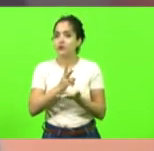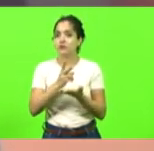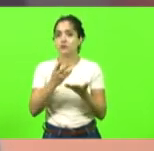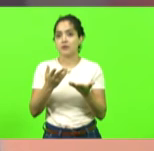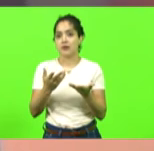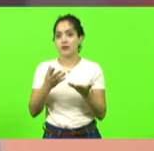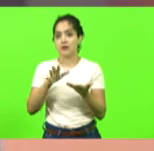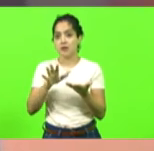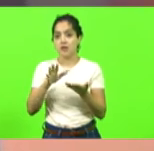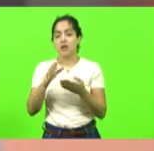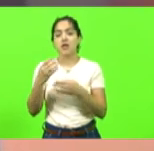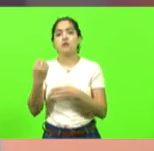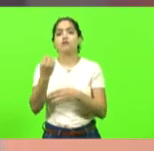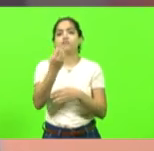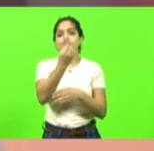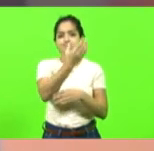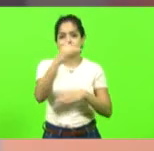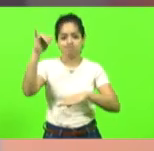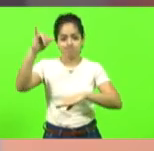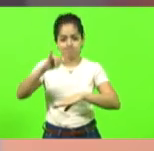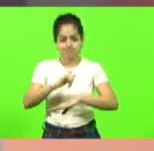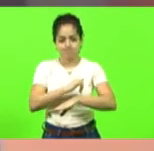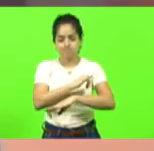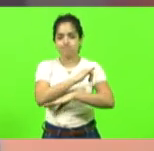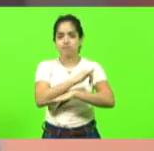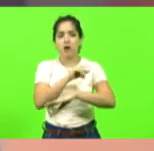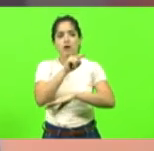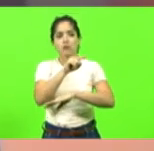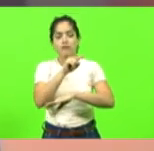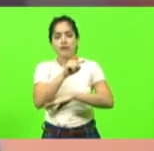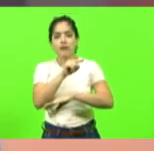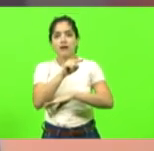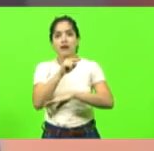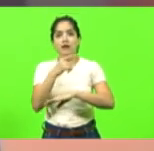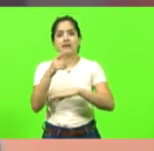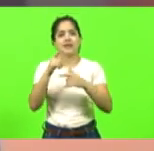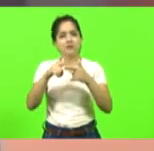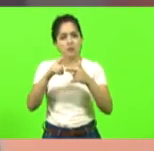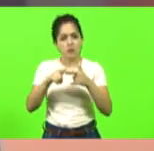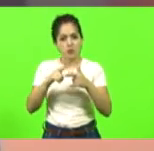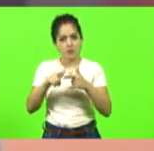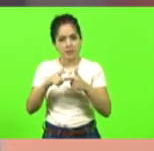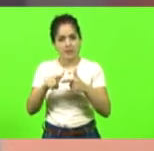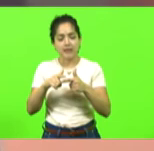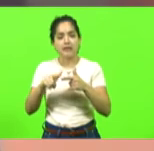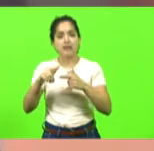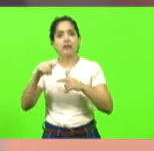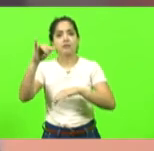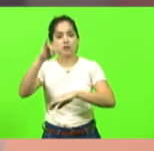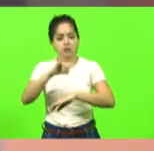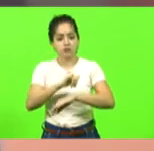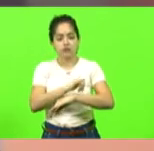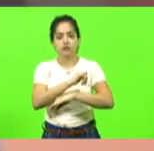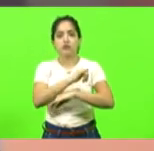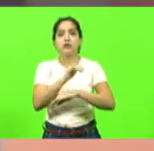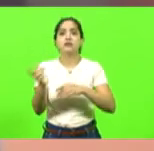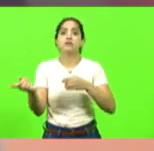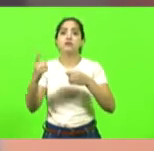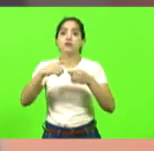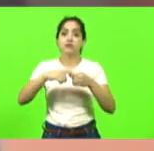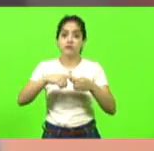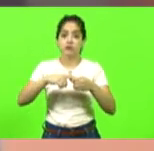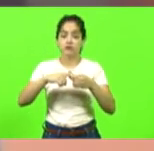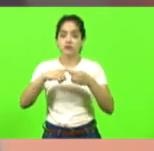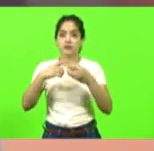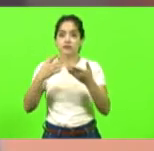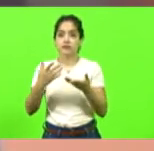para pegar o voo hoje a Florianópolis e teve problema técnico na aeronave, nós tivemos que retornar.